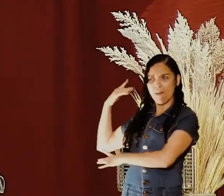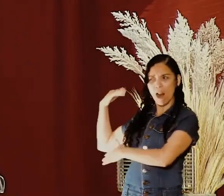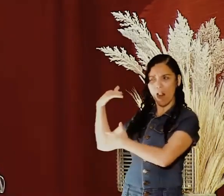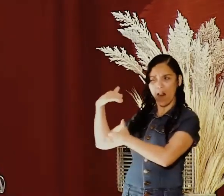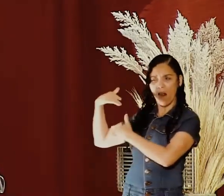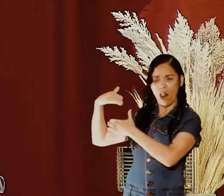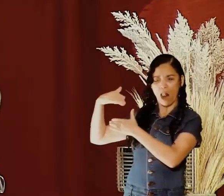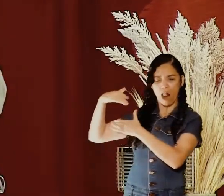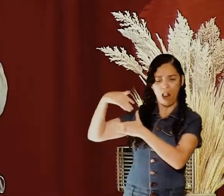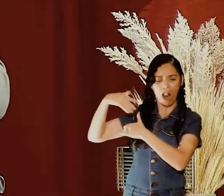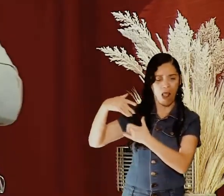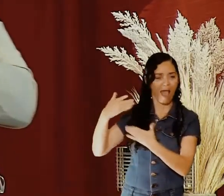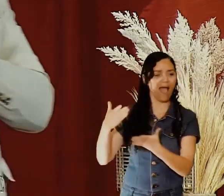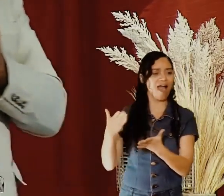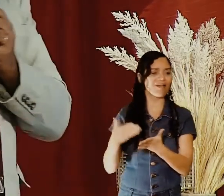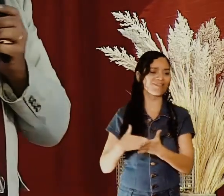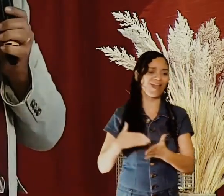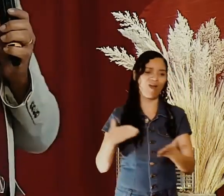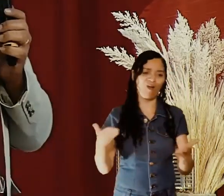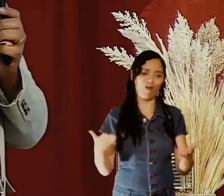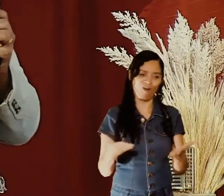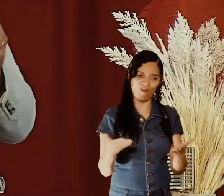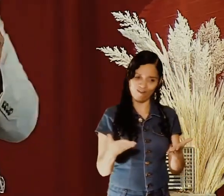Vale frisar uma coisa.